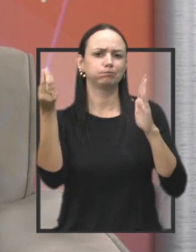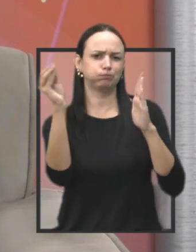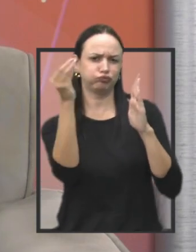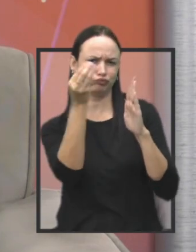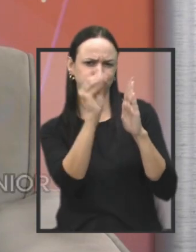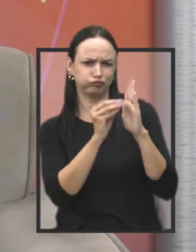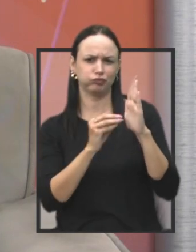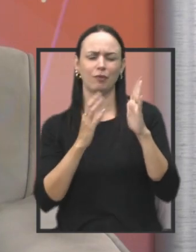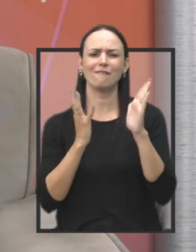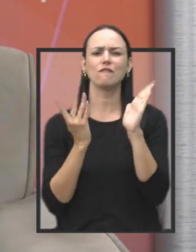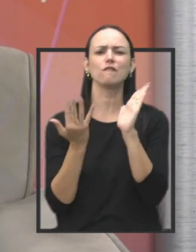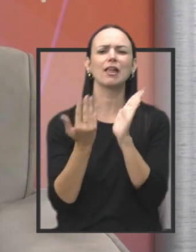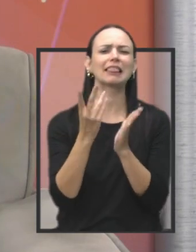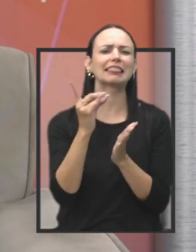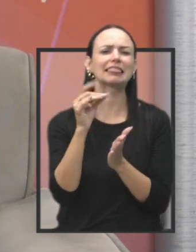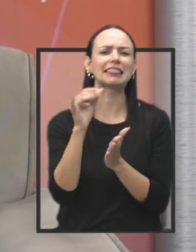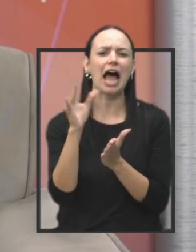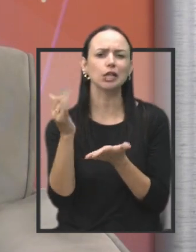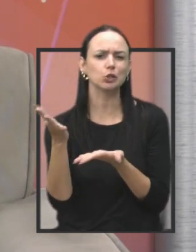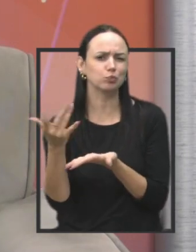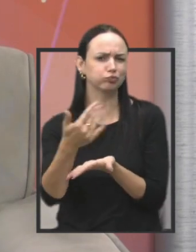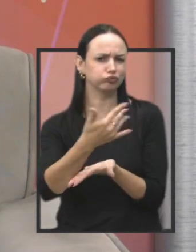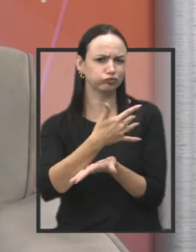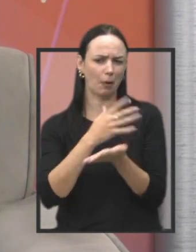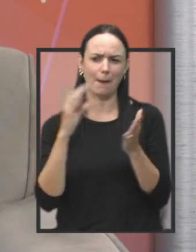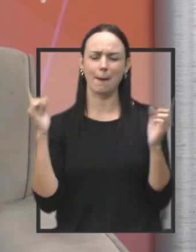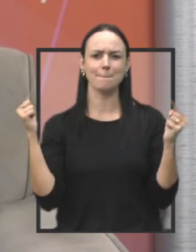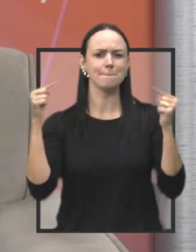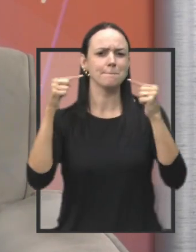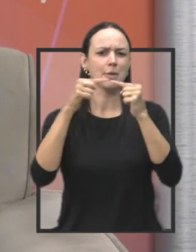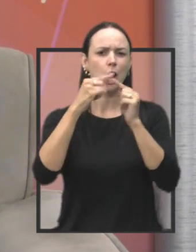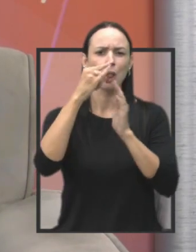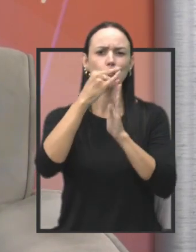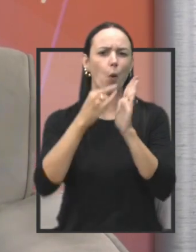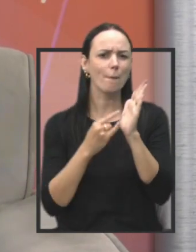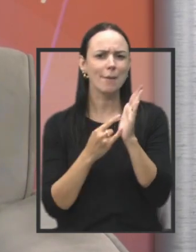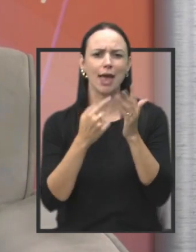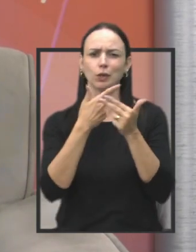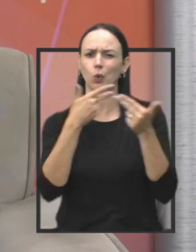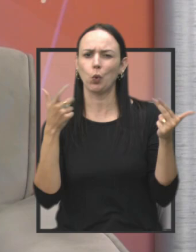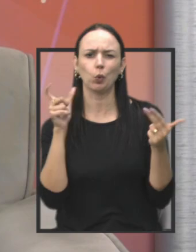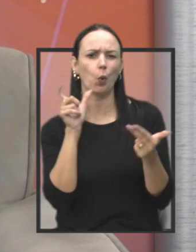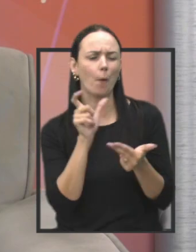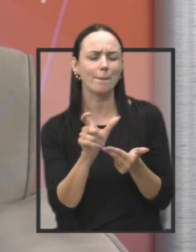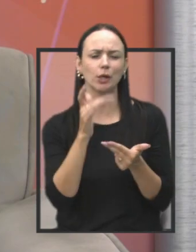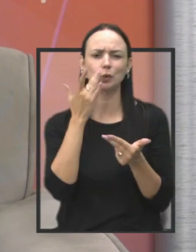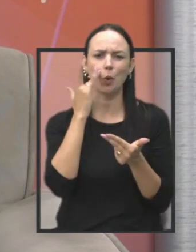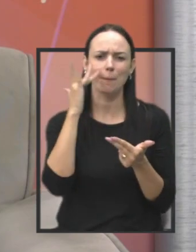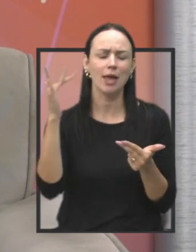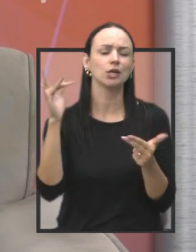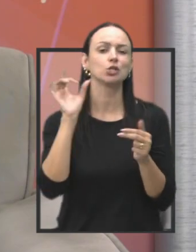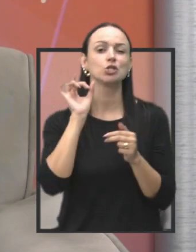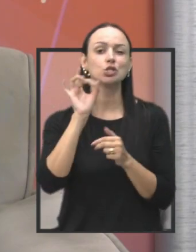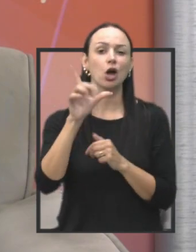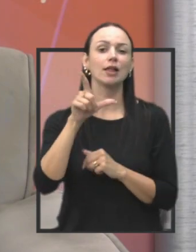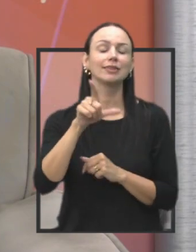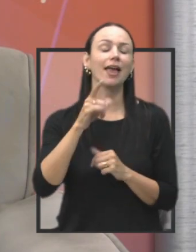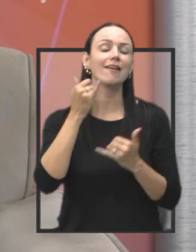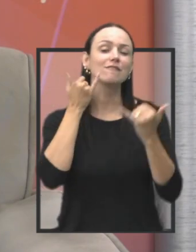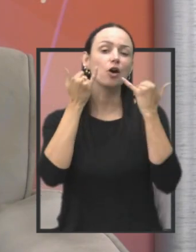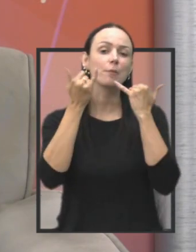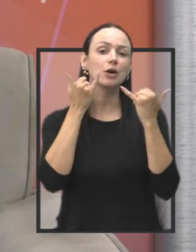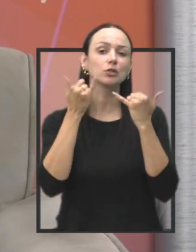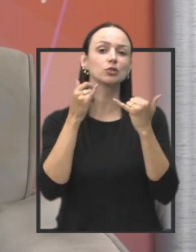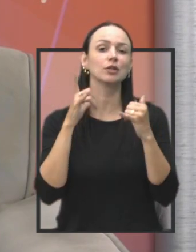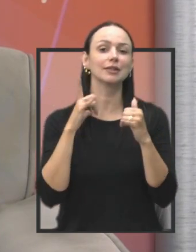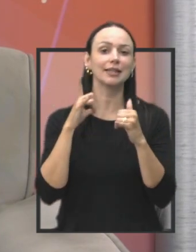veio, para poder fazer um confronto com os documentos que ele tem, só pode ser obtida essas informações que constam